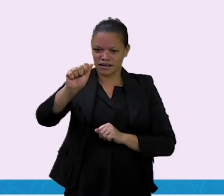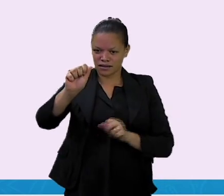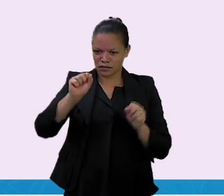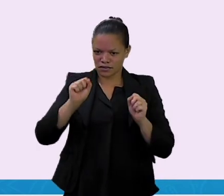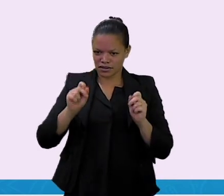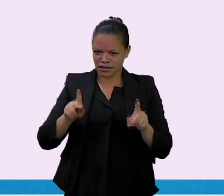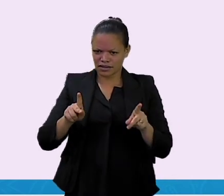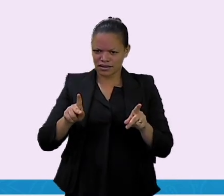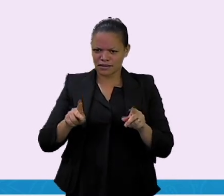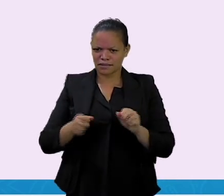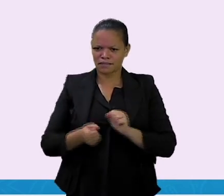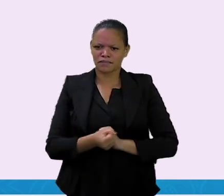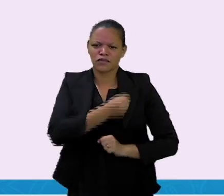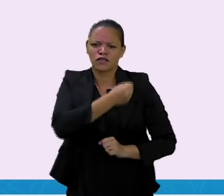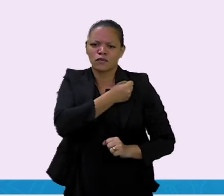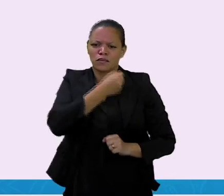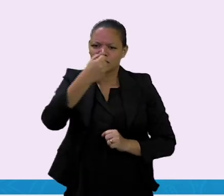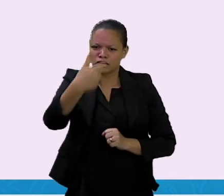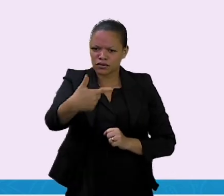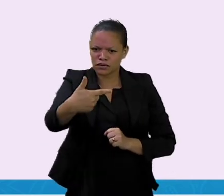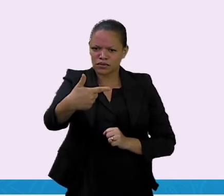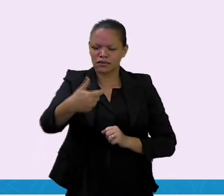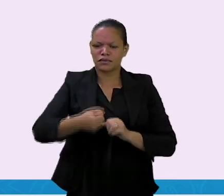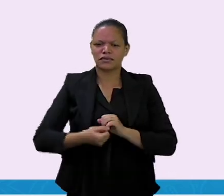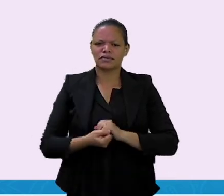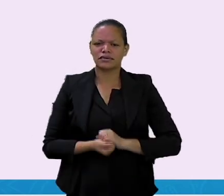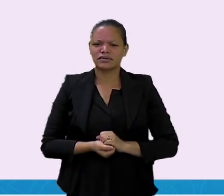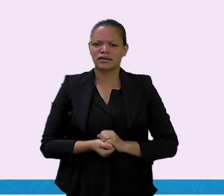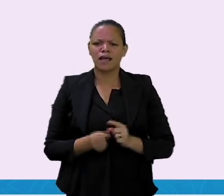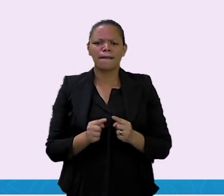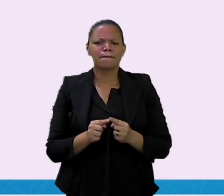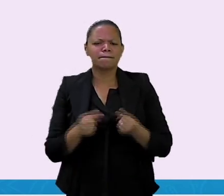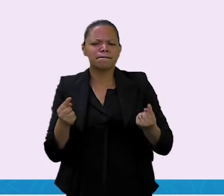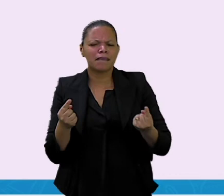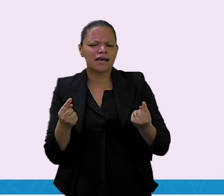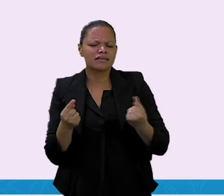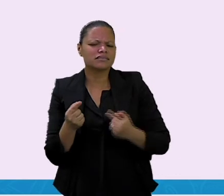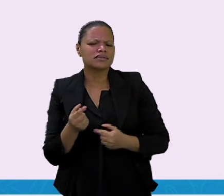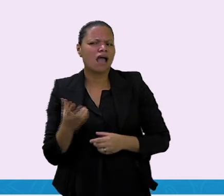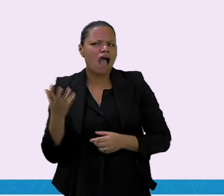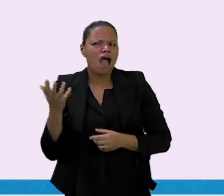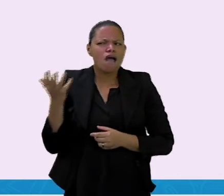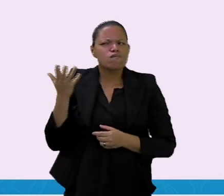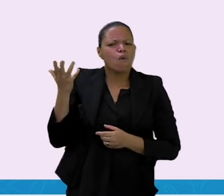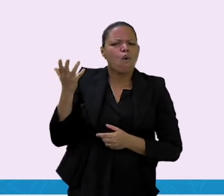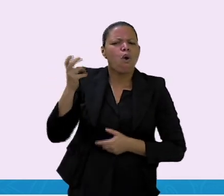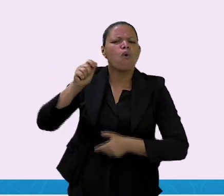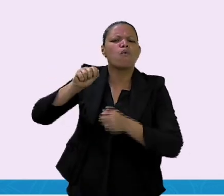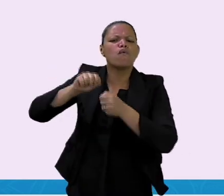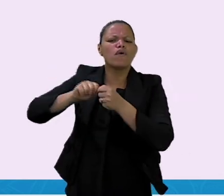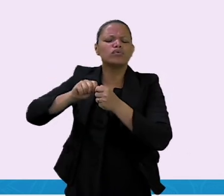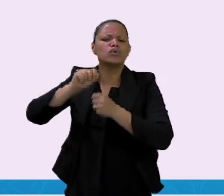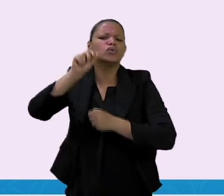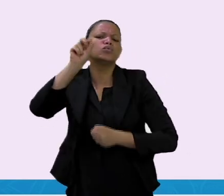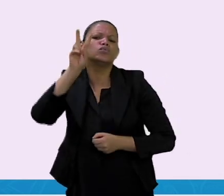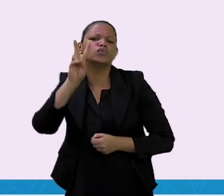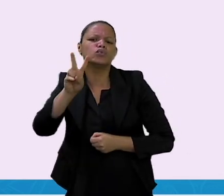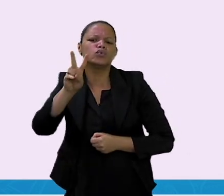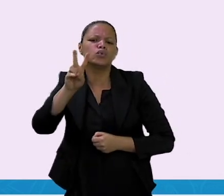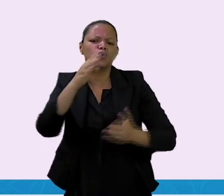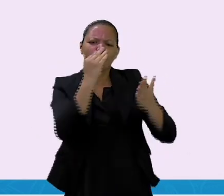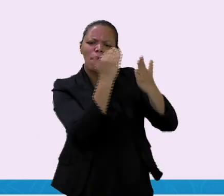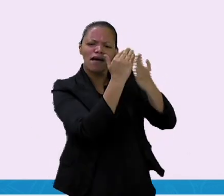ok? Número 2. Se quiser fazer 2 receitas para mais pessoas,